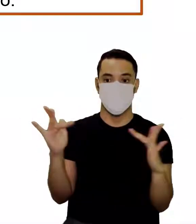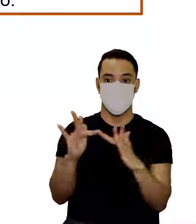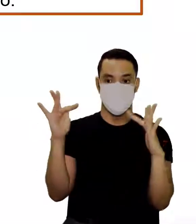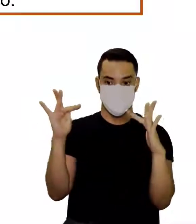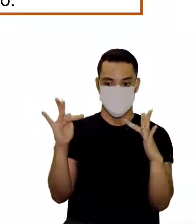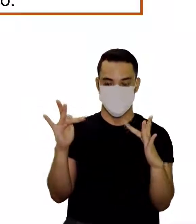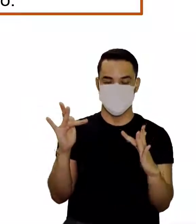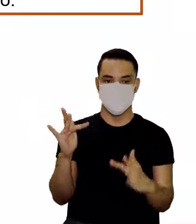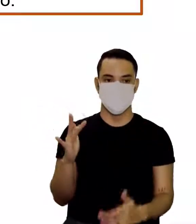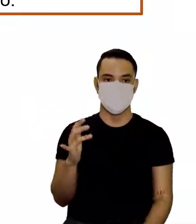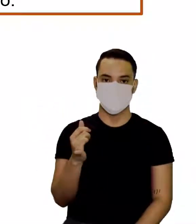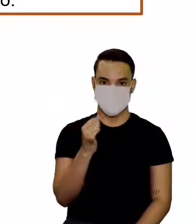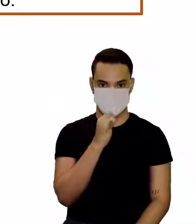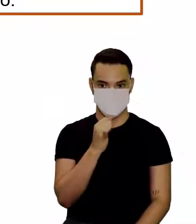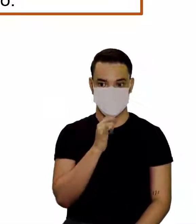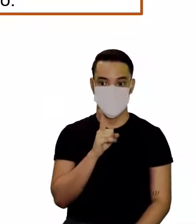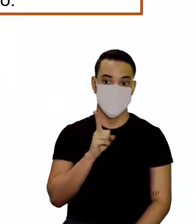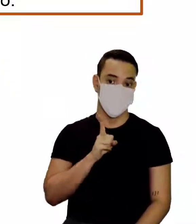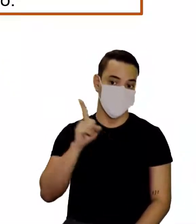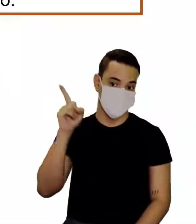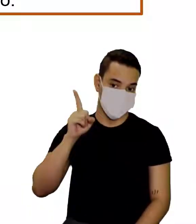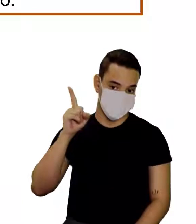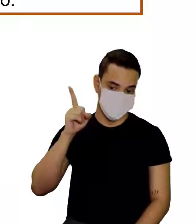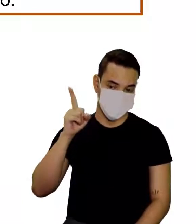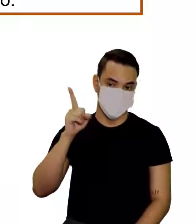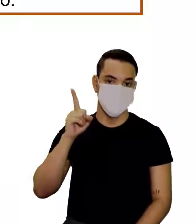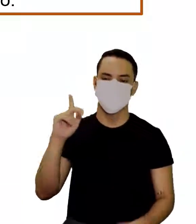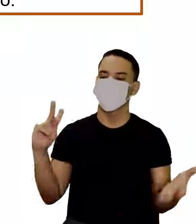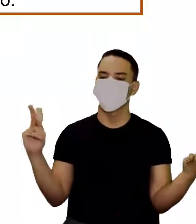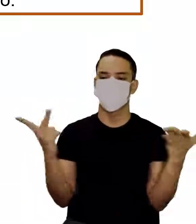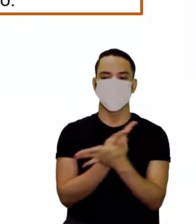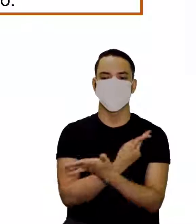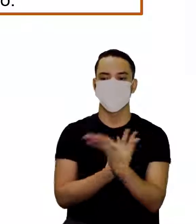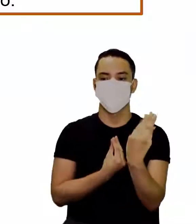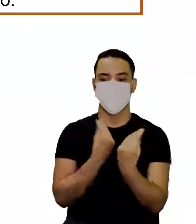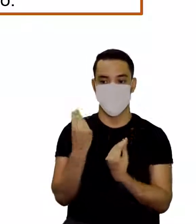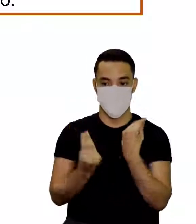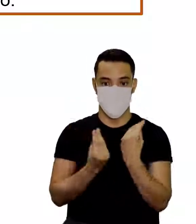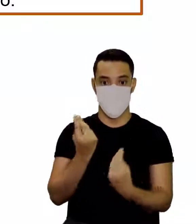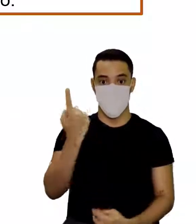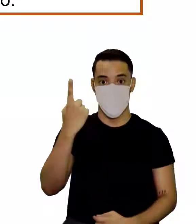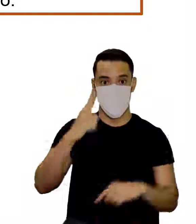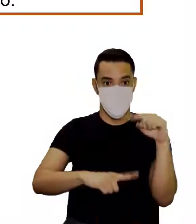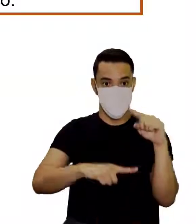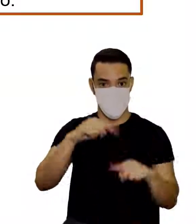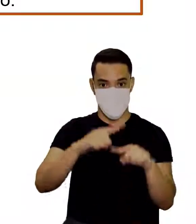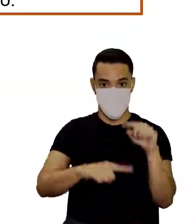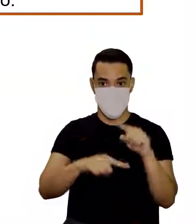este tipo de eletrização ocorre quando um corpo